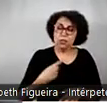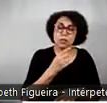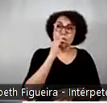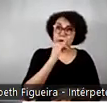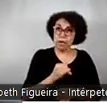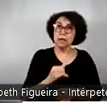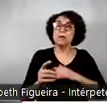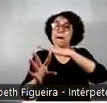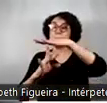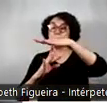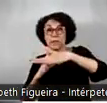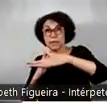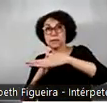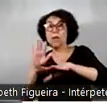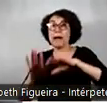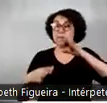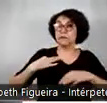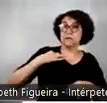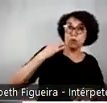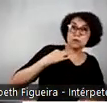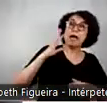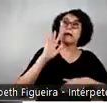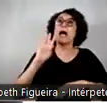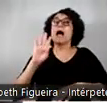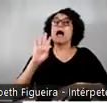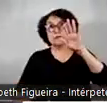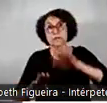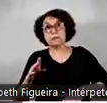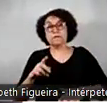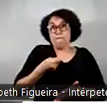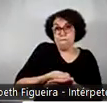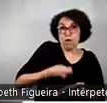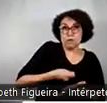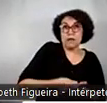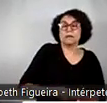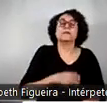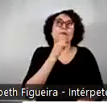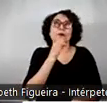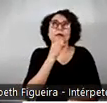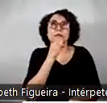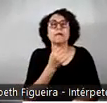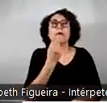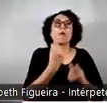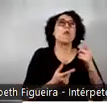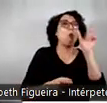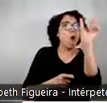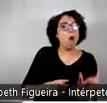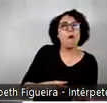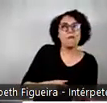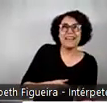assim, jogadores de futebol, né, que estavam trabalhando no exterior, né, estavam trabalhando em outro país, voltam, né, para